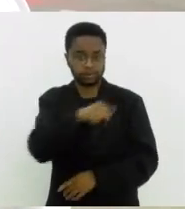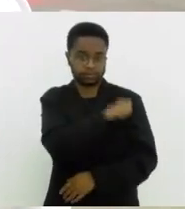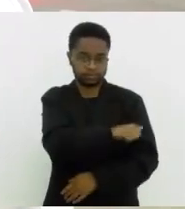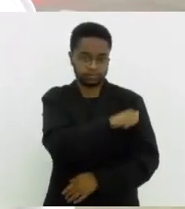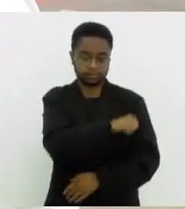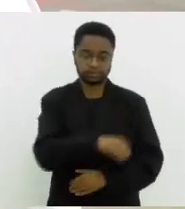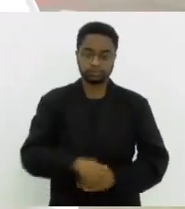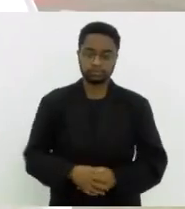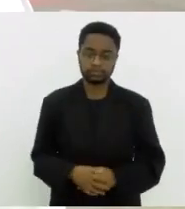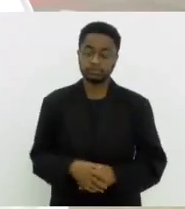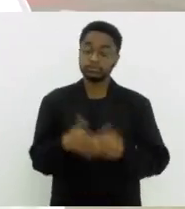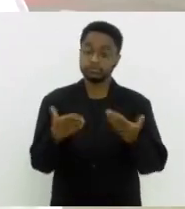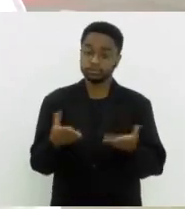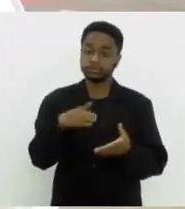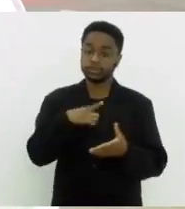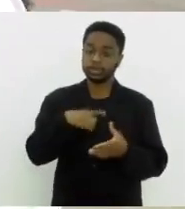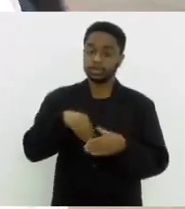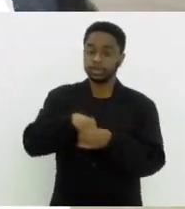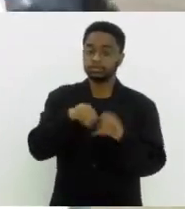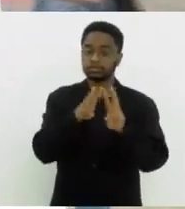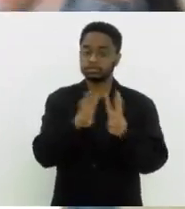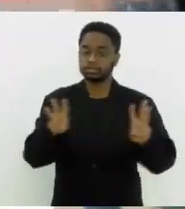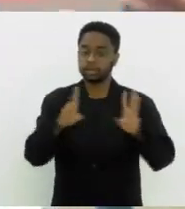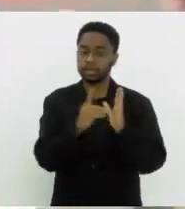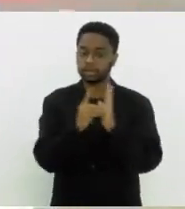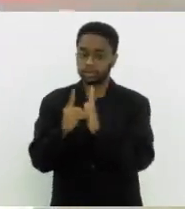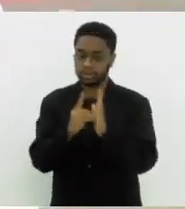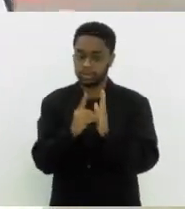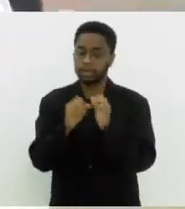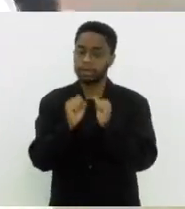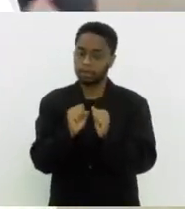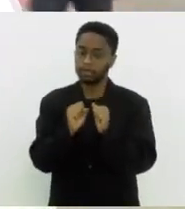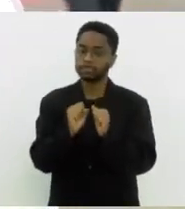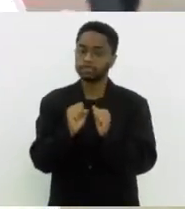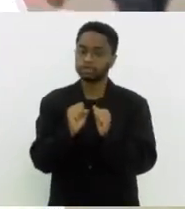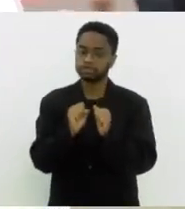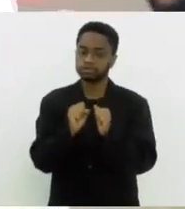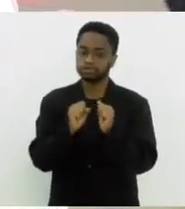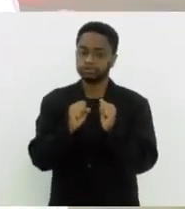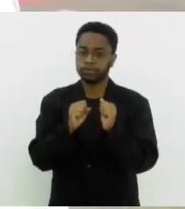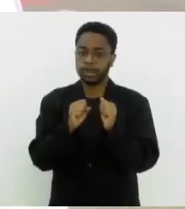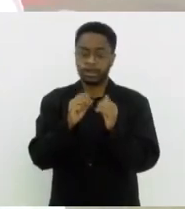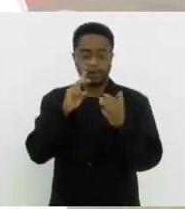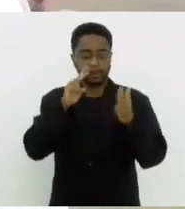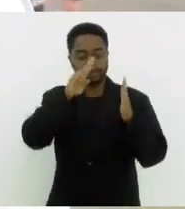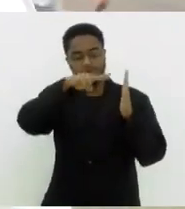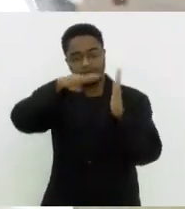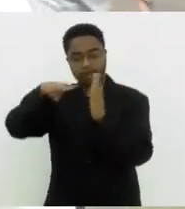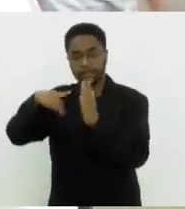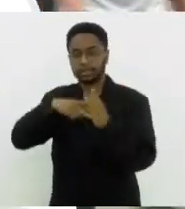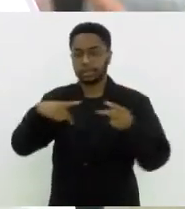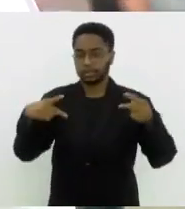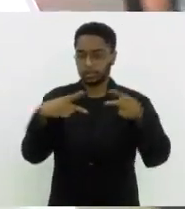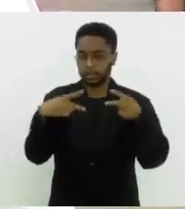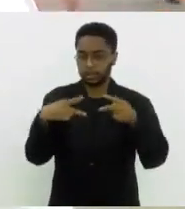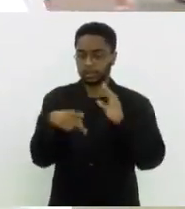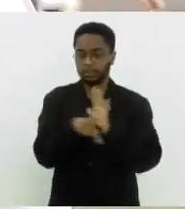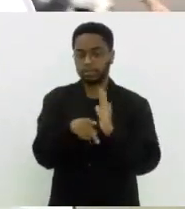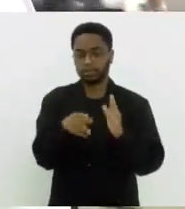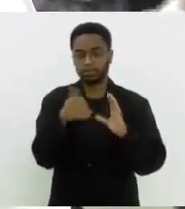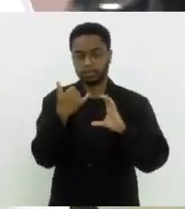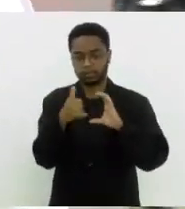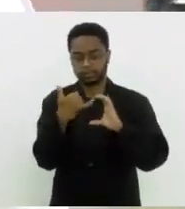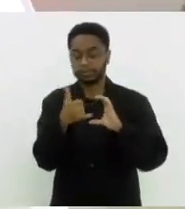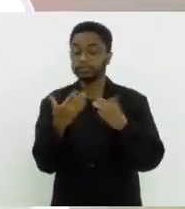Então você tem lá, entra no site do Detran, você pode seguir nessa direção e você vai ter lá um link, né, do WhatsApp, e